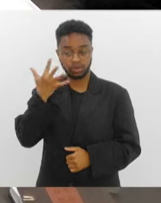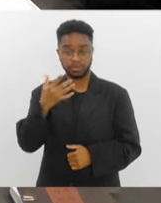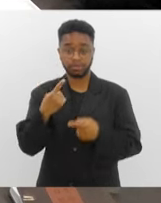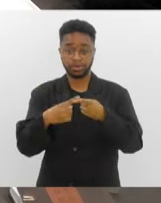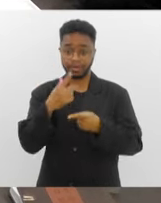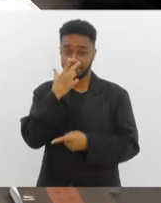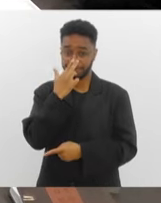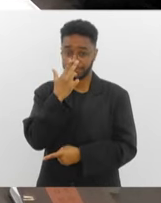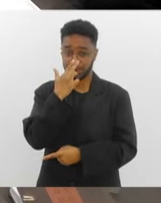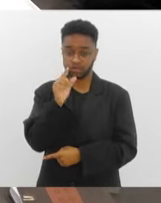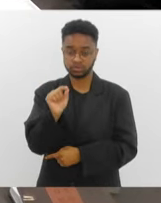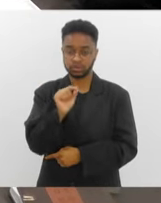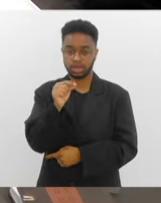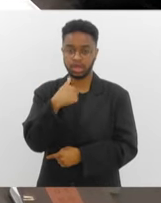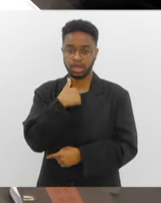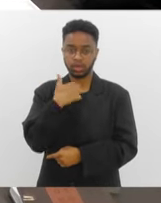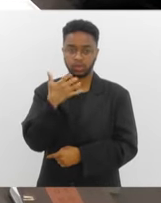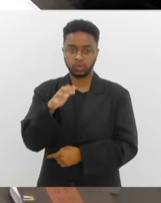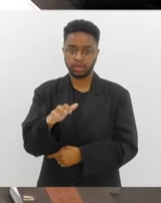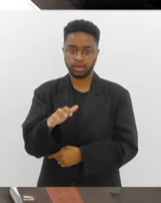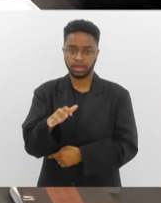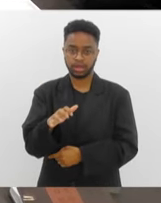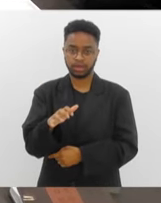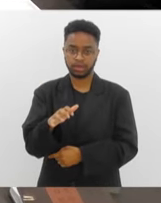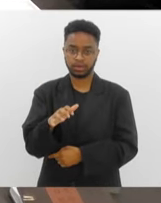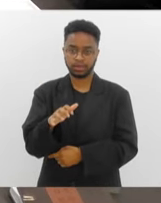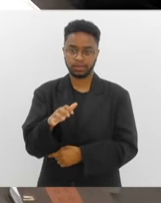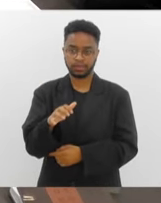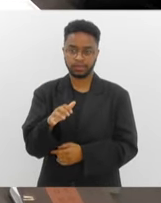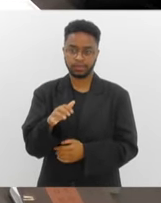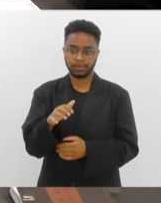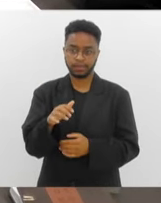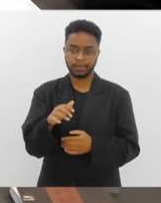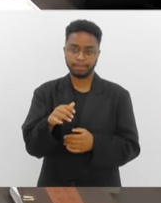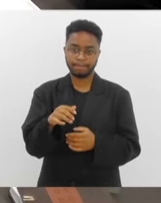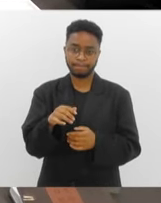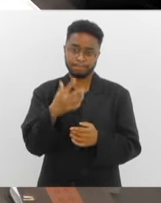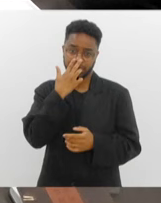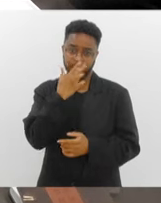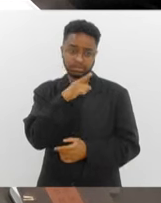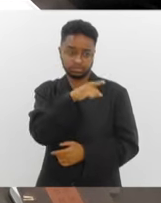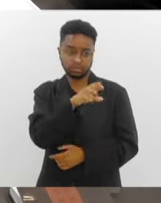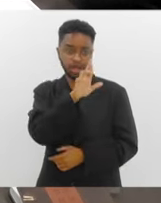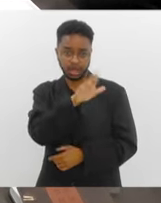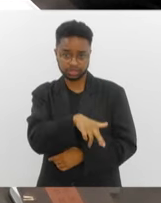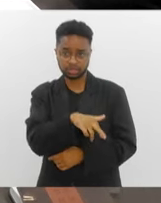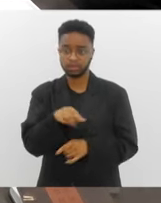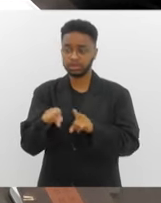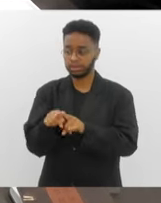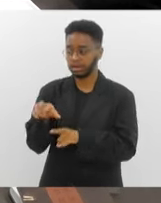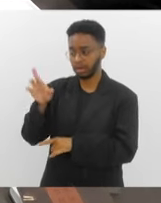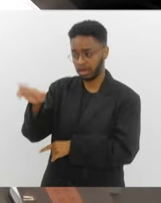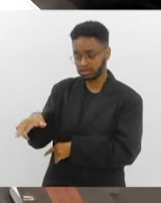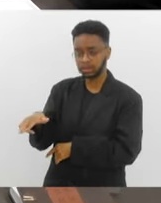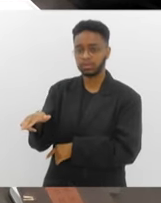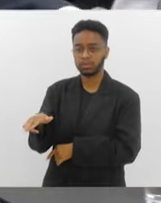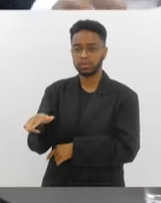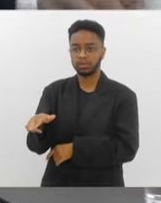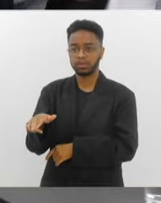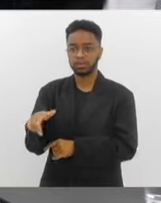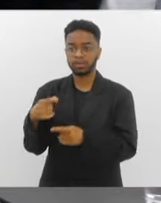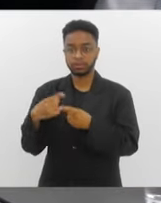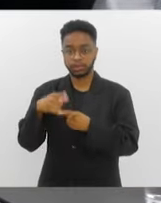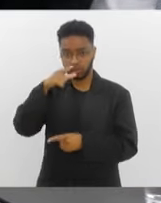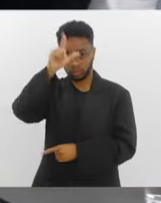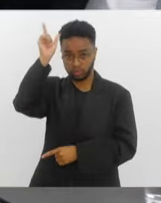sem querer ser mais realista que ninguém, mas me parece que assiste razão o deputado Luiz Paulo e também o deputado doutor Serginho. O deputado